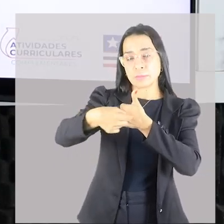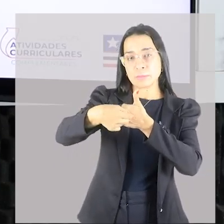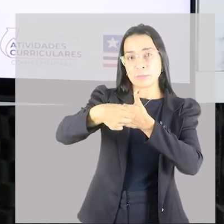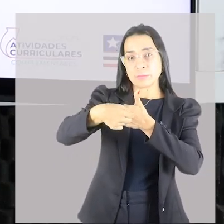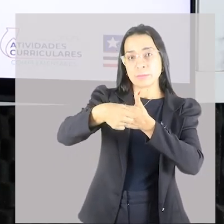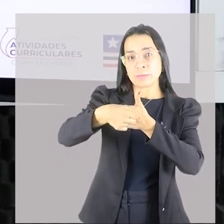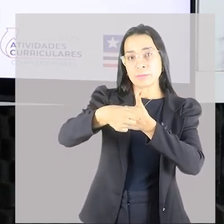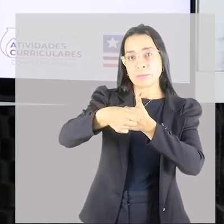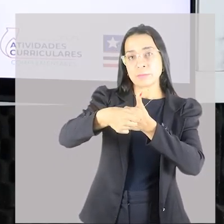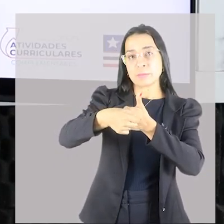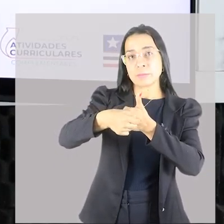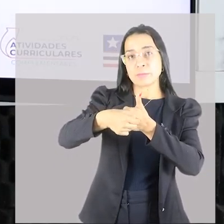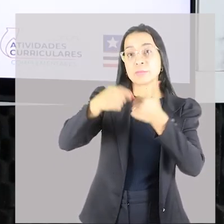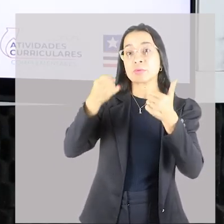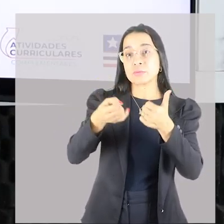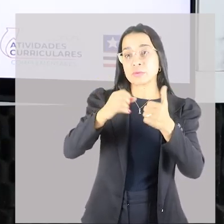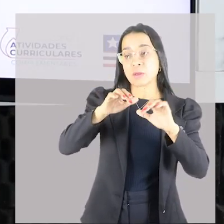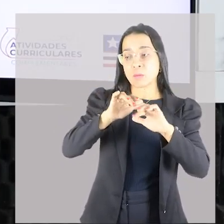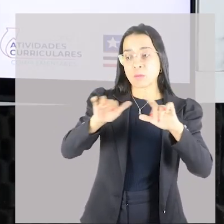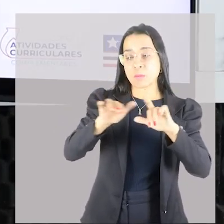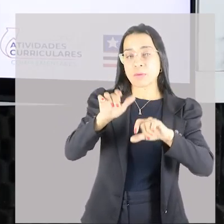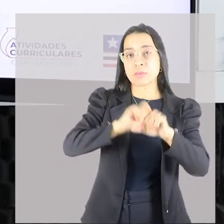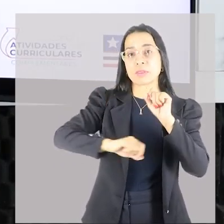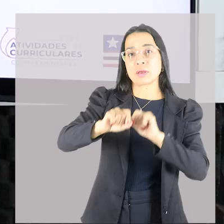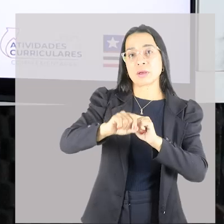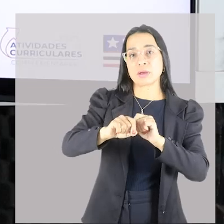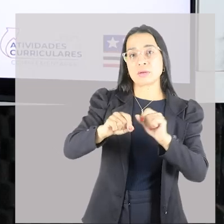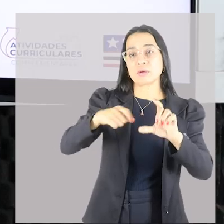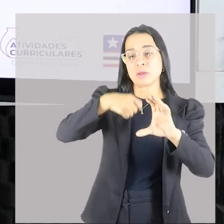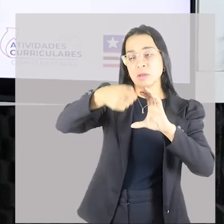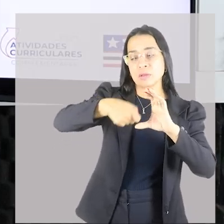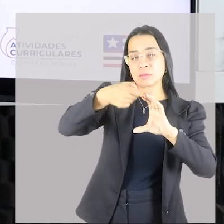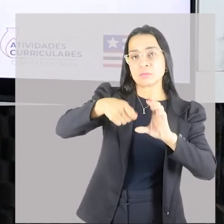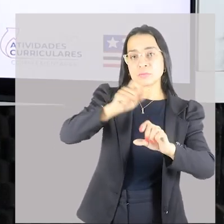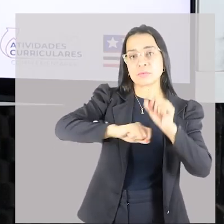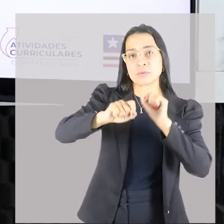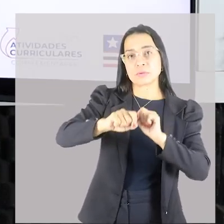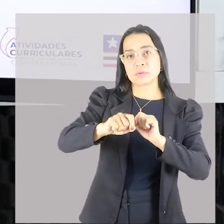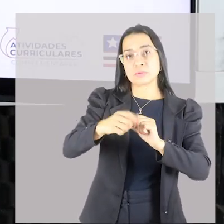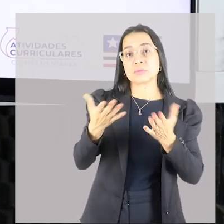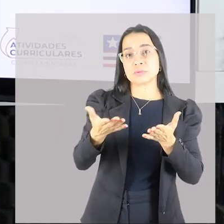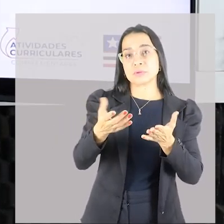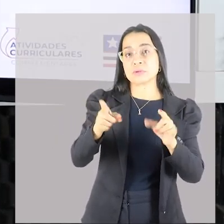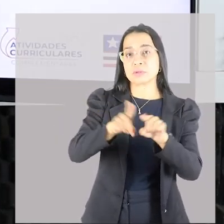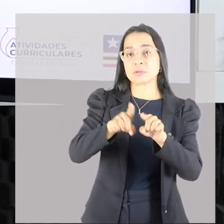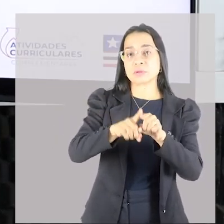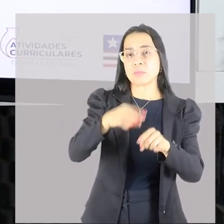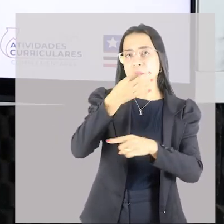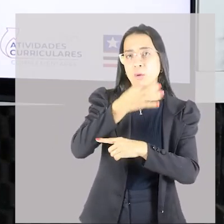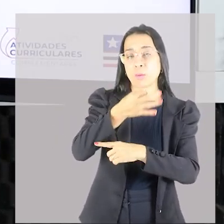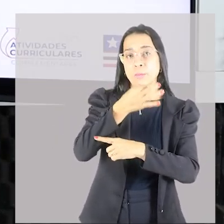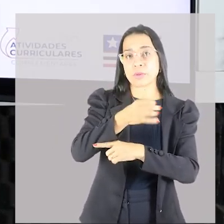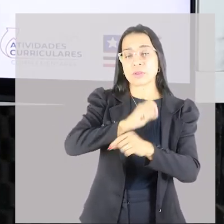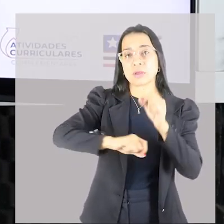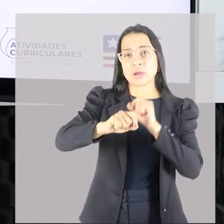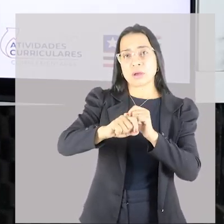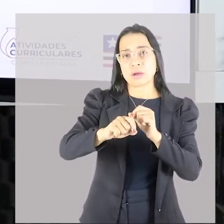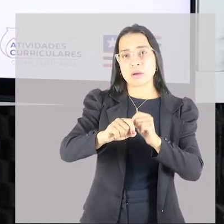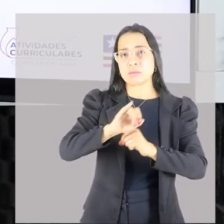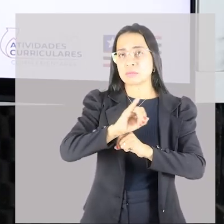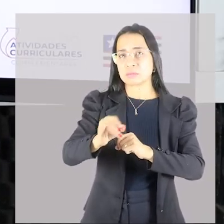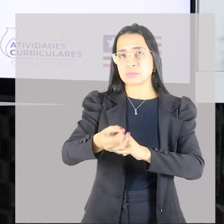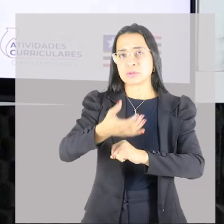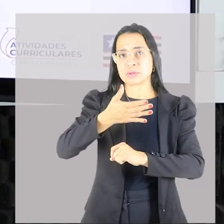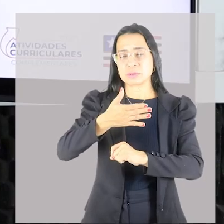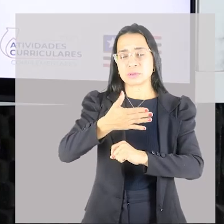seu comentário no nosso vídeo. E quem sabe até dar sugestões pra gente. Diz aí o que tu gostou da aula, se sentiu falta de alguma coisa que a gente